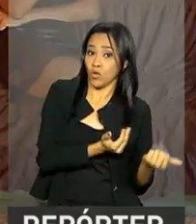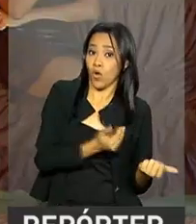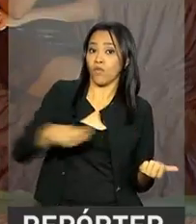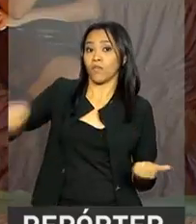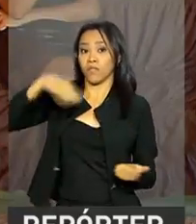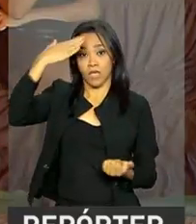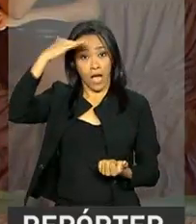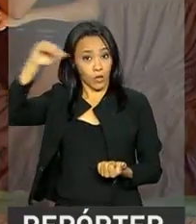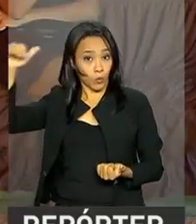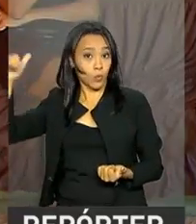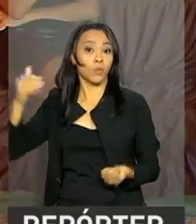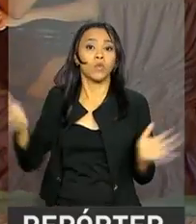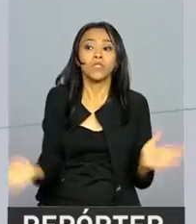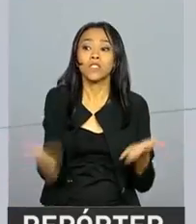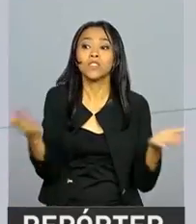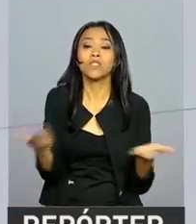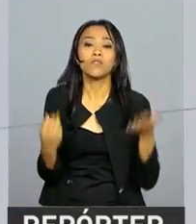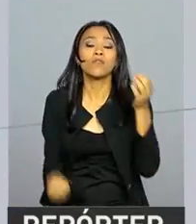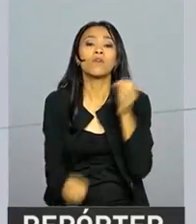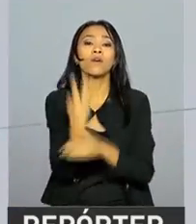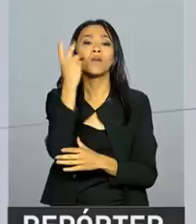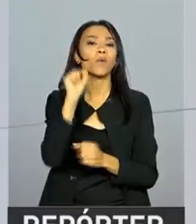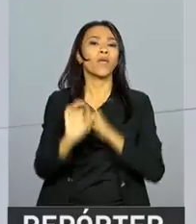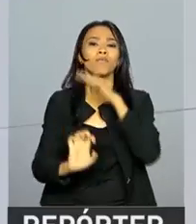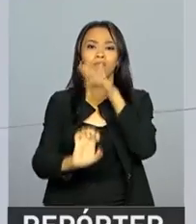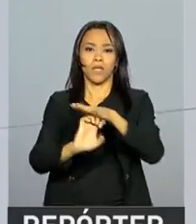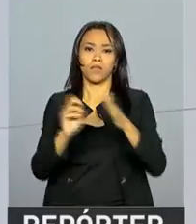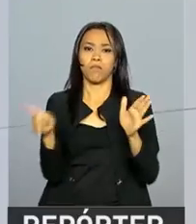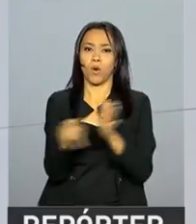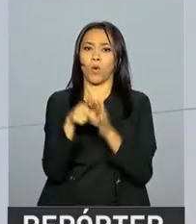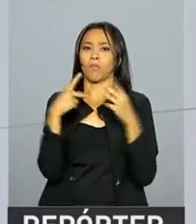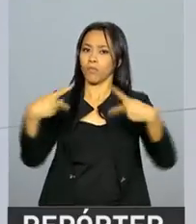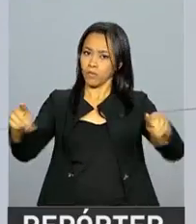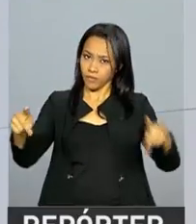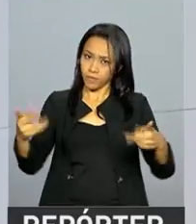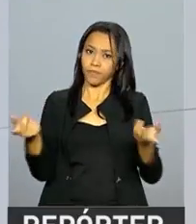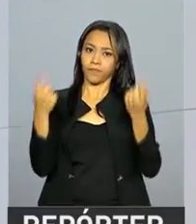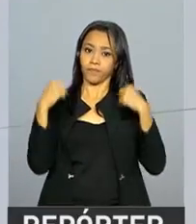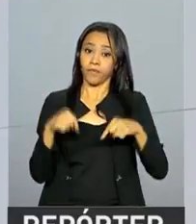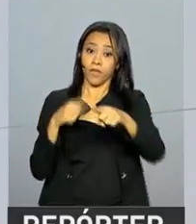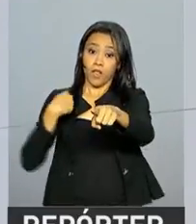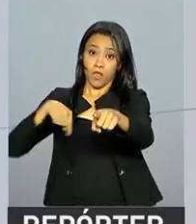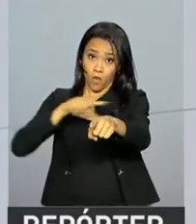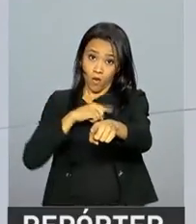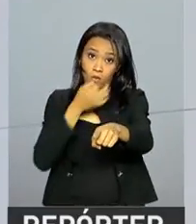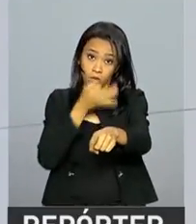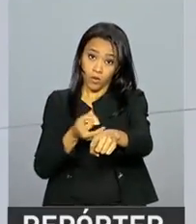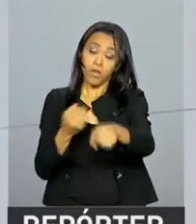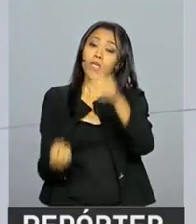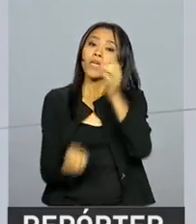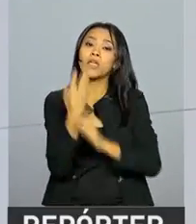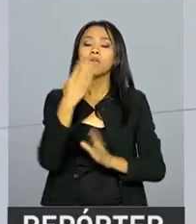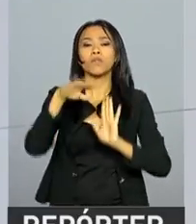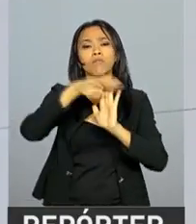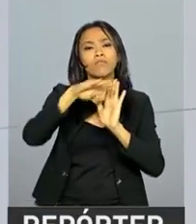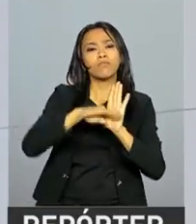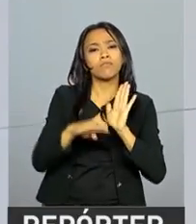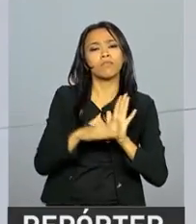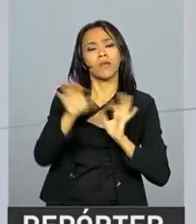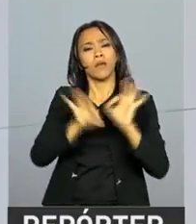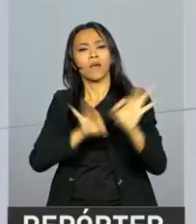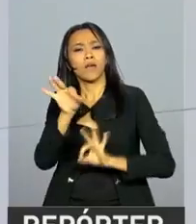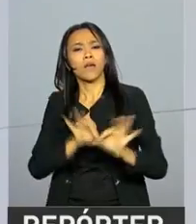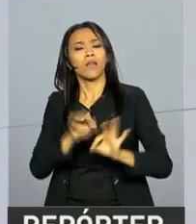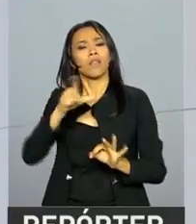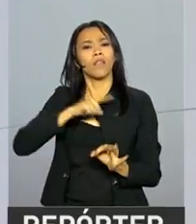para abrir o próprio negócio nós também estamos criando programas op unidade essas famílias de terem renda de terem um